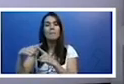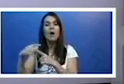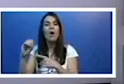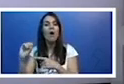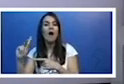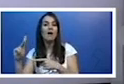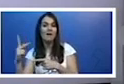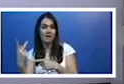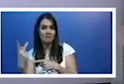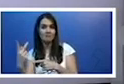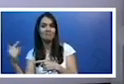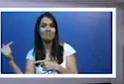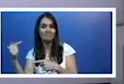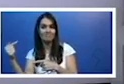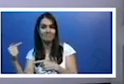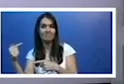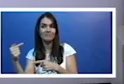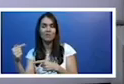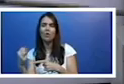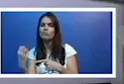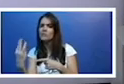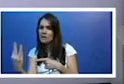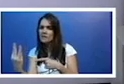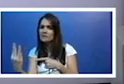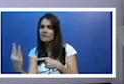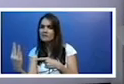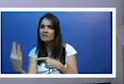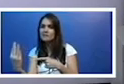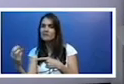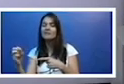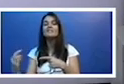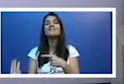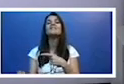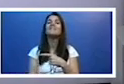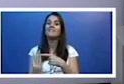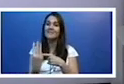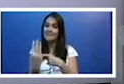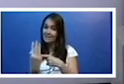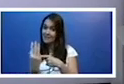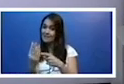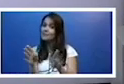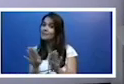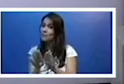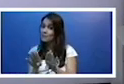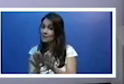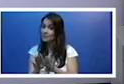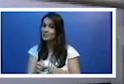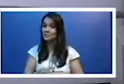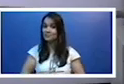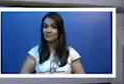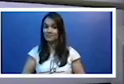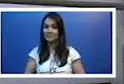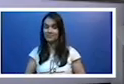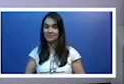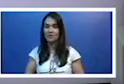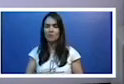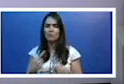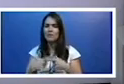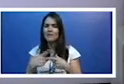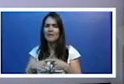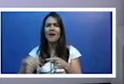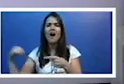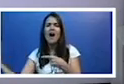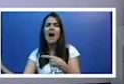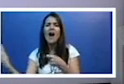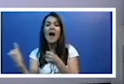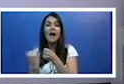são 3? Então a gente põe o 3 aqui na frente. Qual a quantidade de elétrons que participou? É a carga do cátion, que é aquilo que a